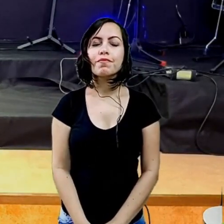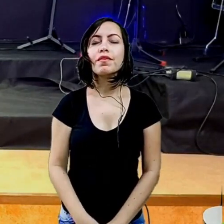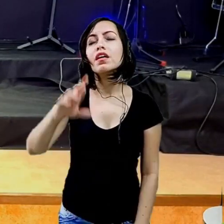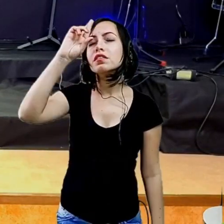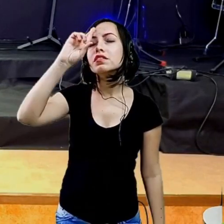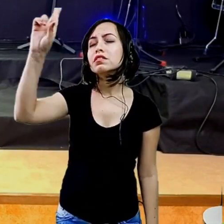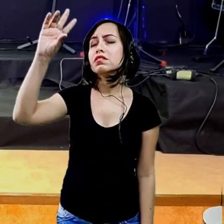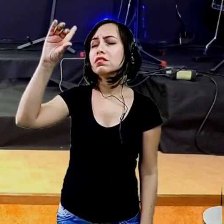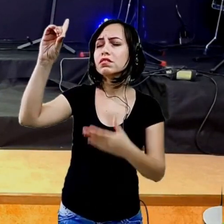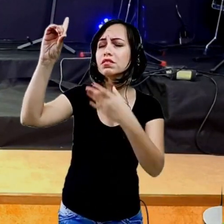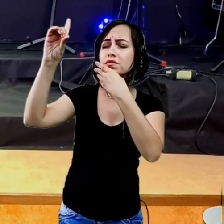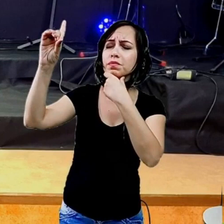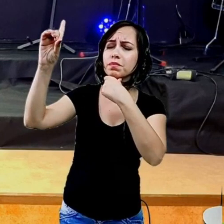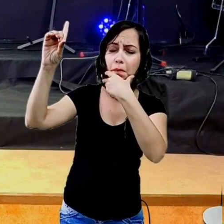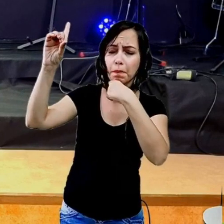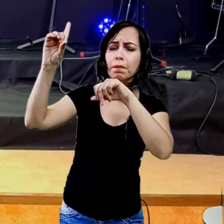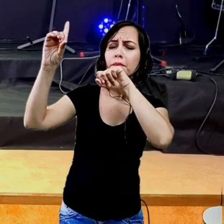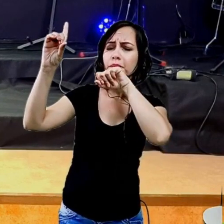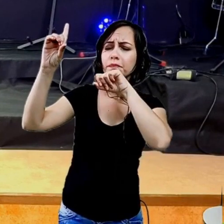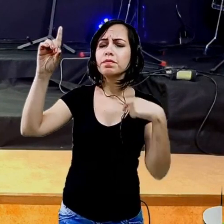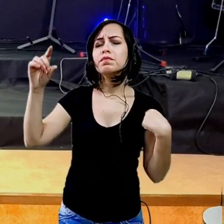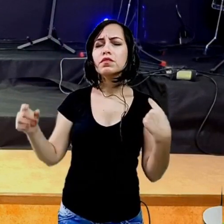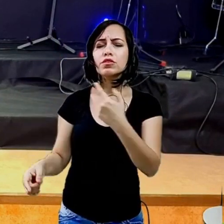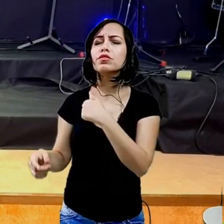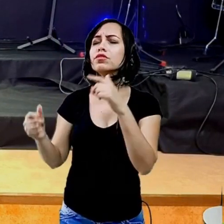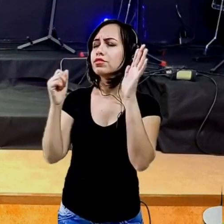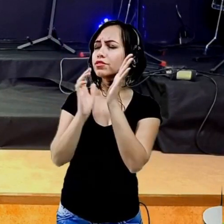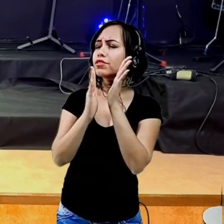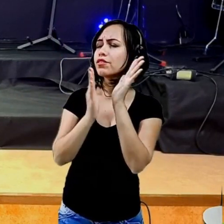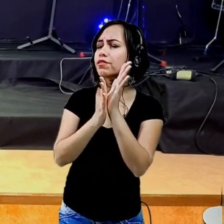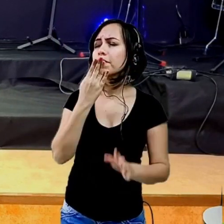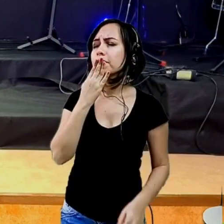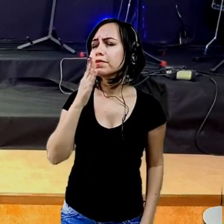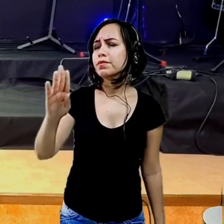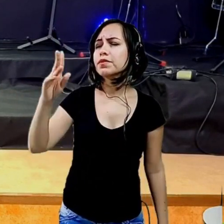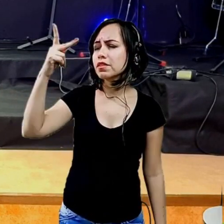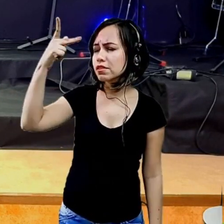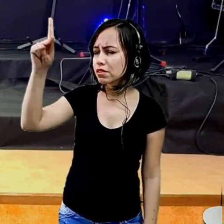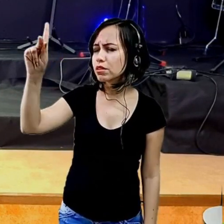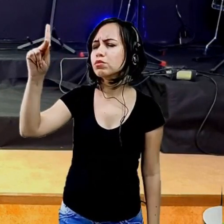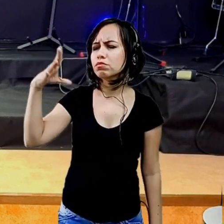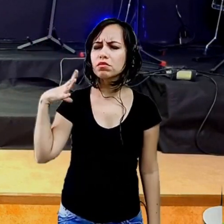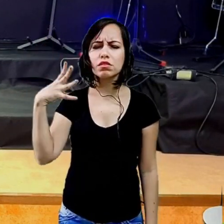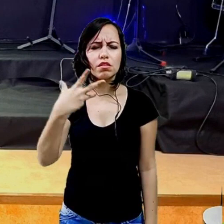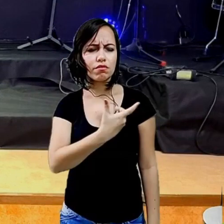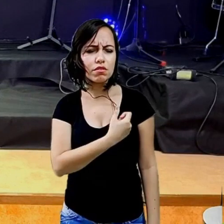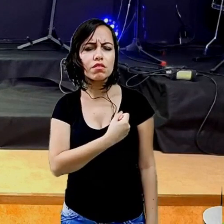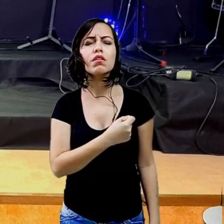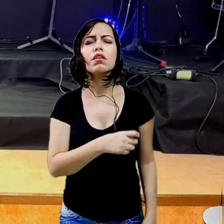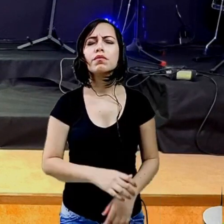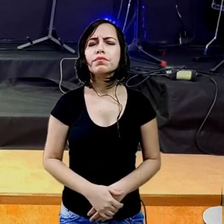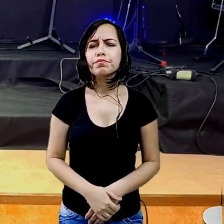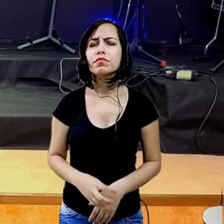Senhor nosso Deus e Pai, nós te louvamos pelas tuas promessas salvíficas, nós te